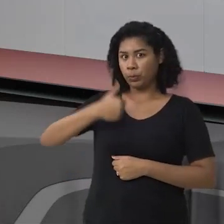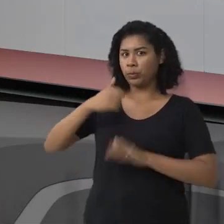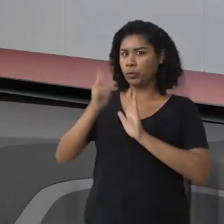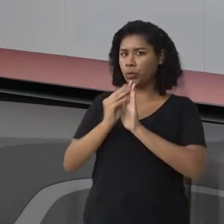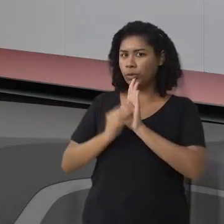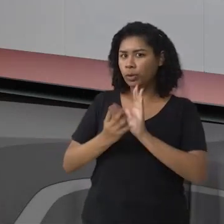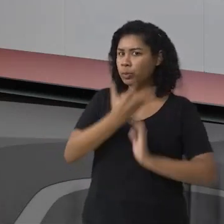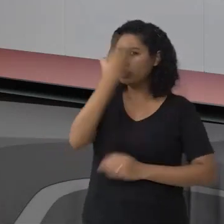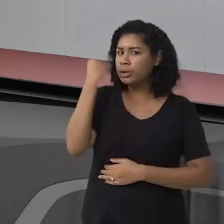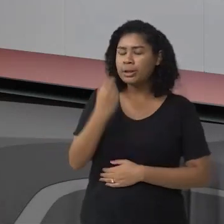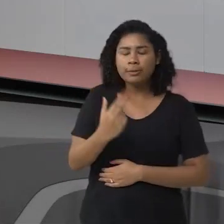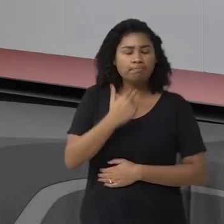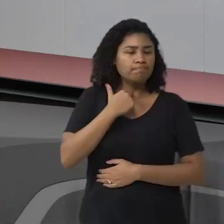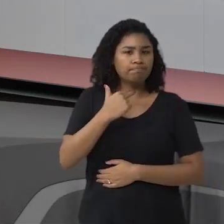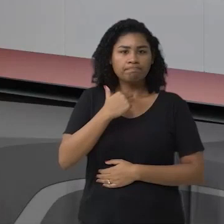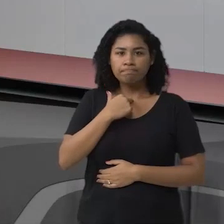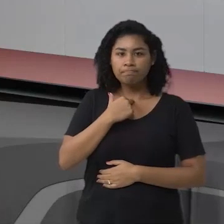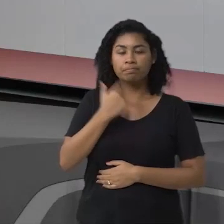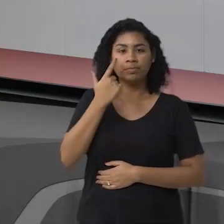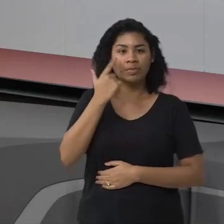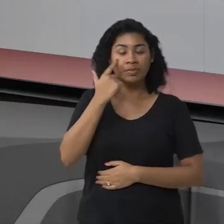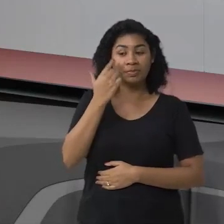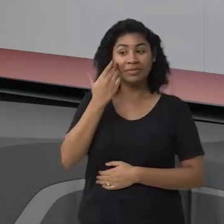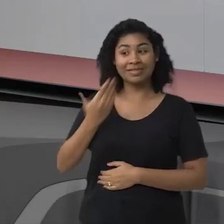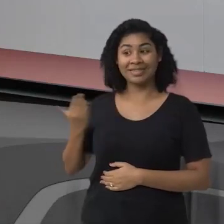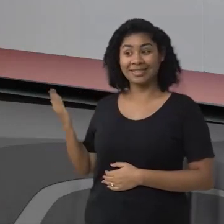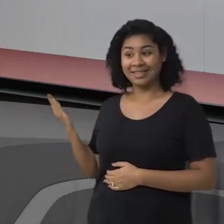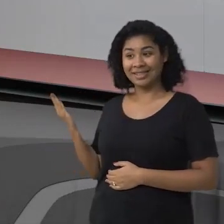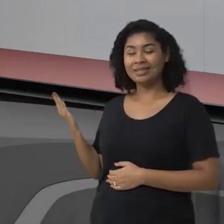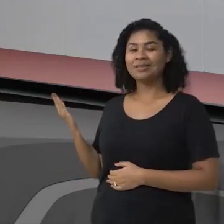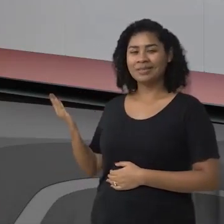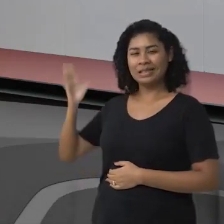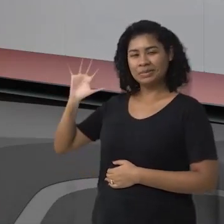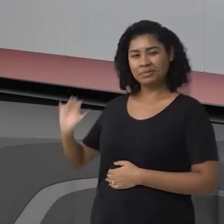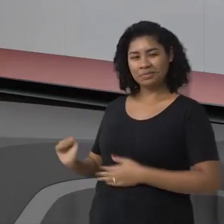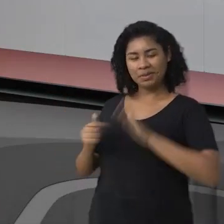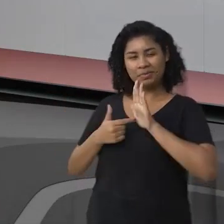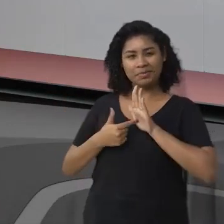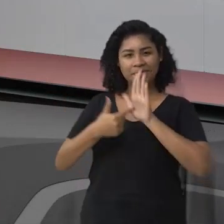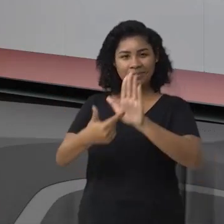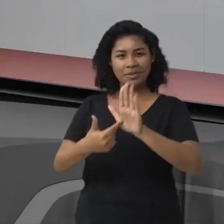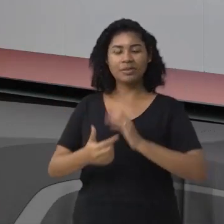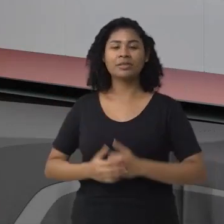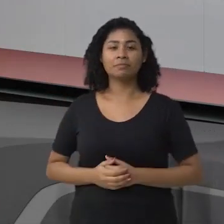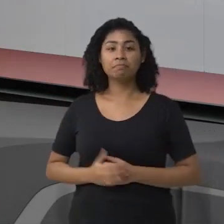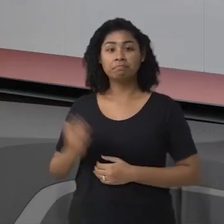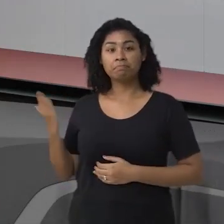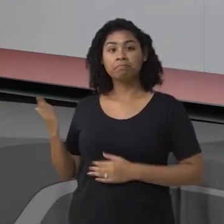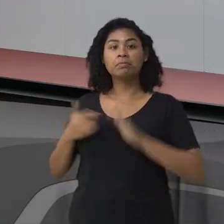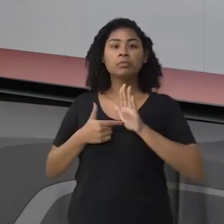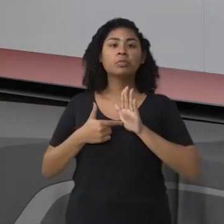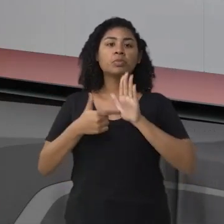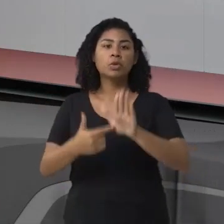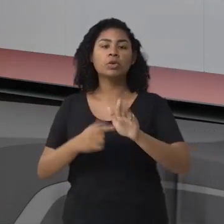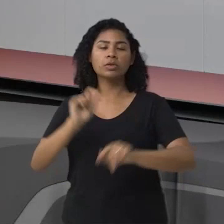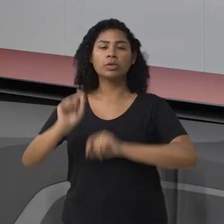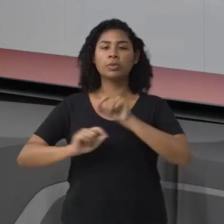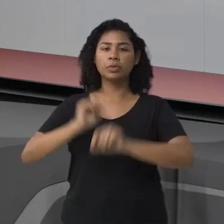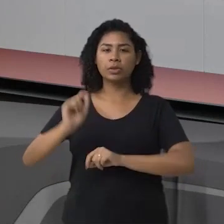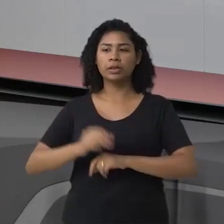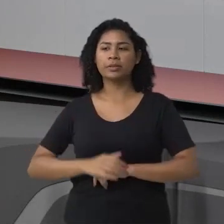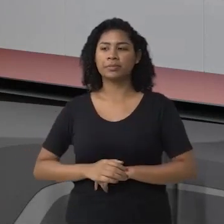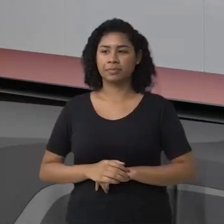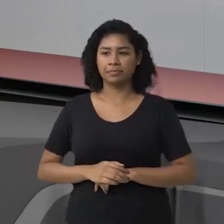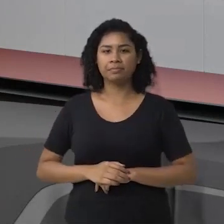esquecer aqui, olha só, já estamos observando neste mapa, né? A gente está verificando aqui a divisão